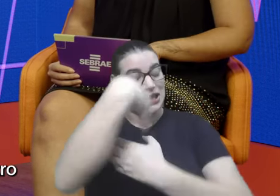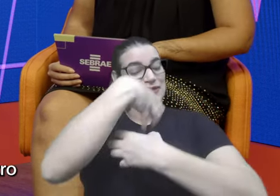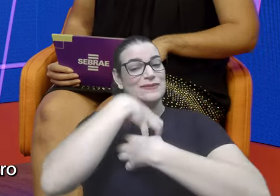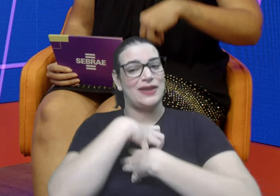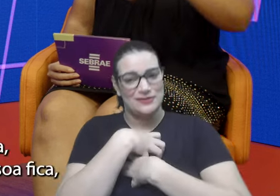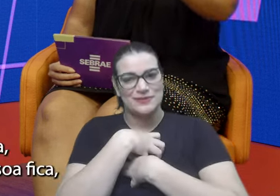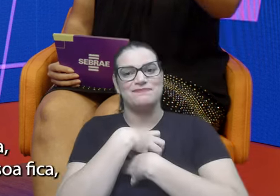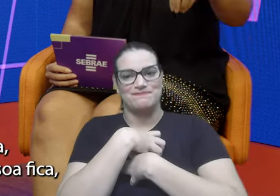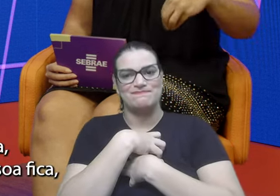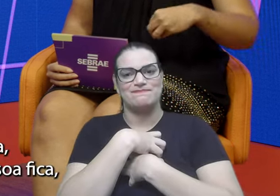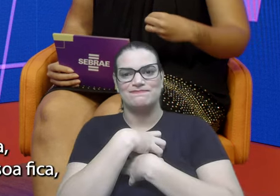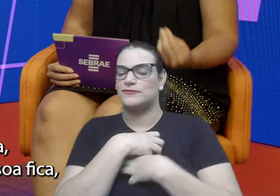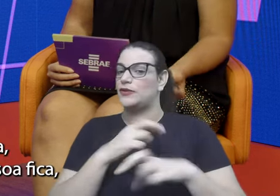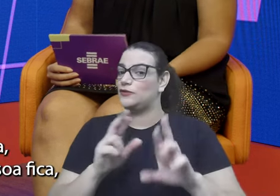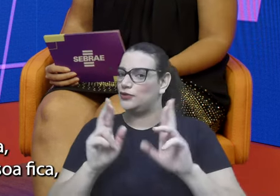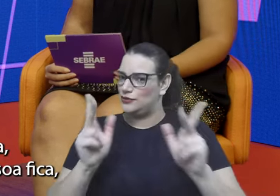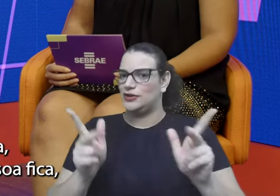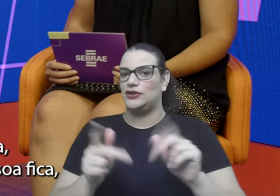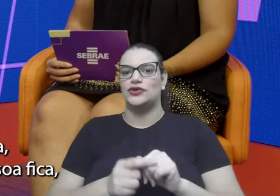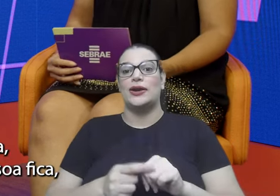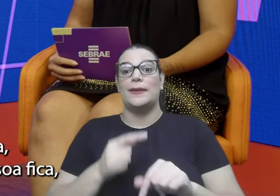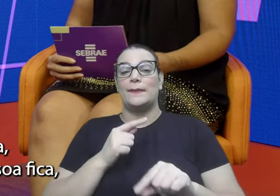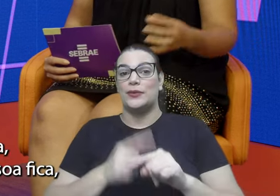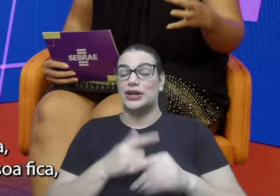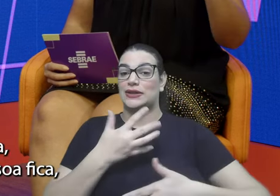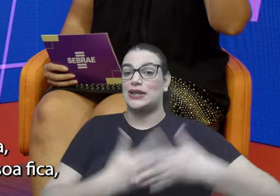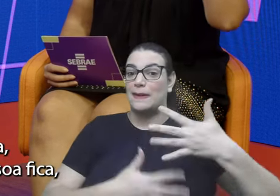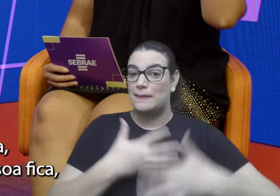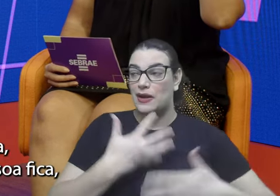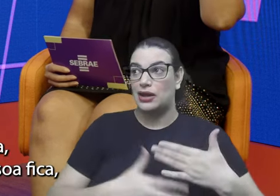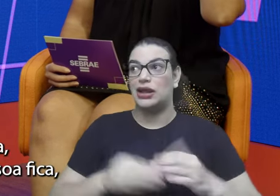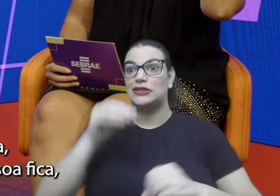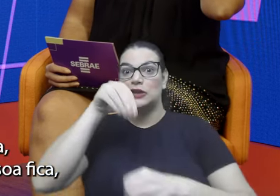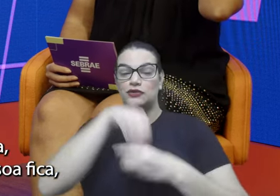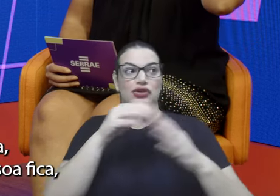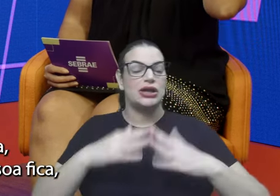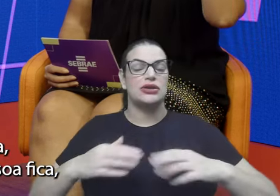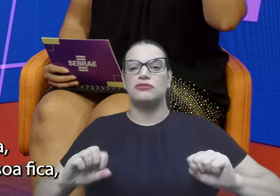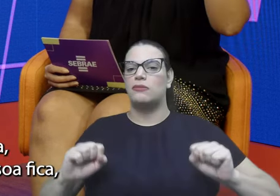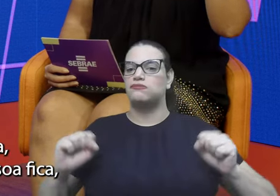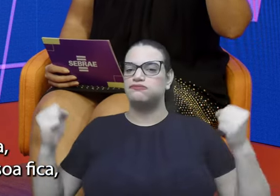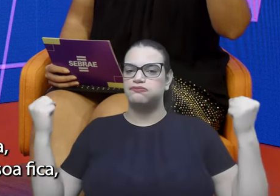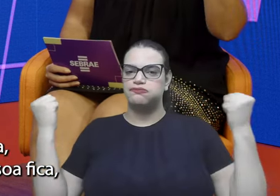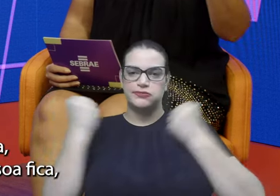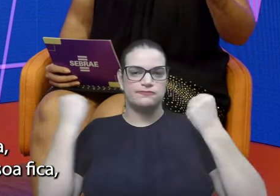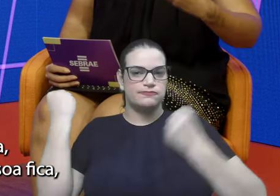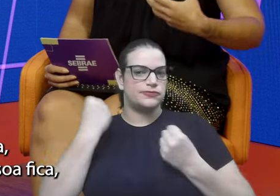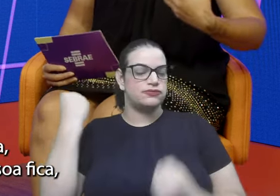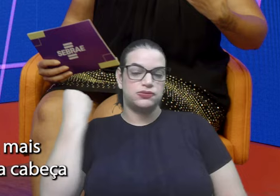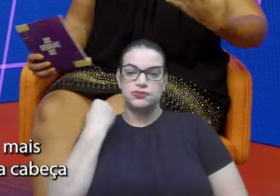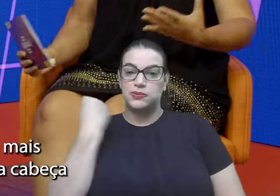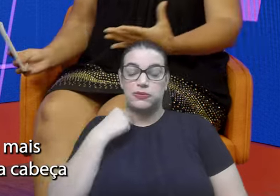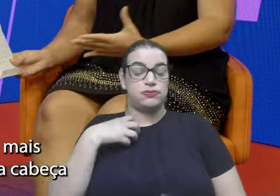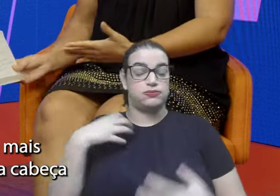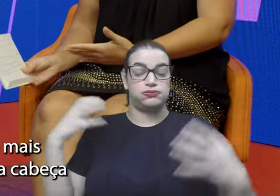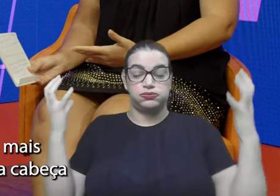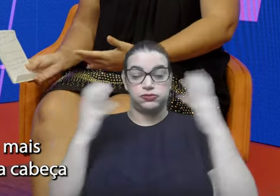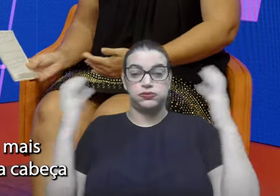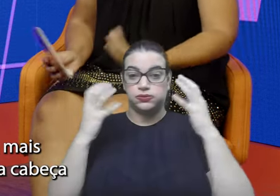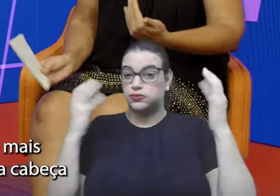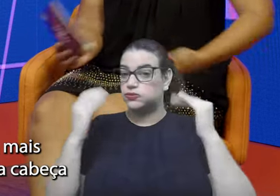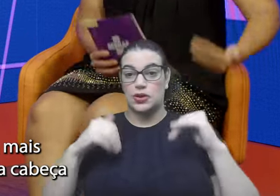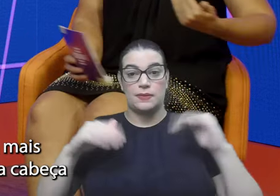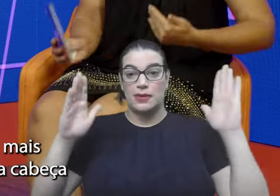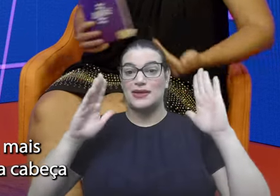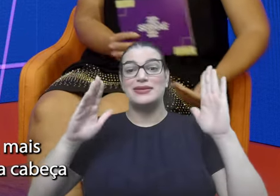da da da dinâmica ali doméstica porque é uma uma tensão que a a pessoa fica de todo um trabalho que